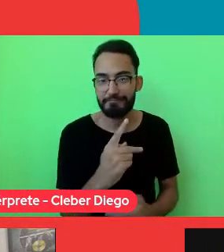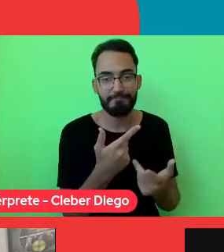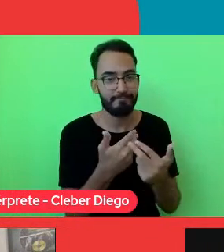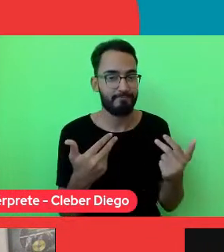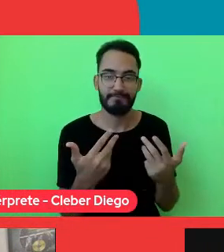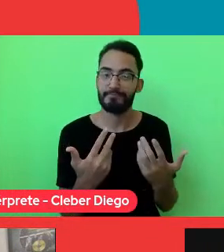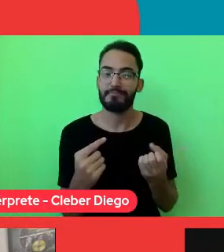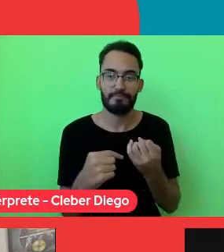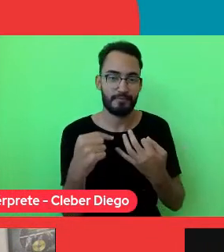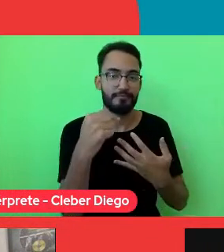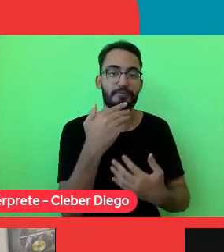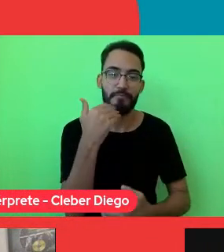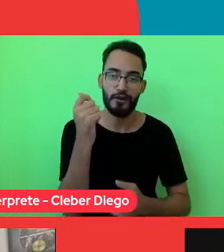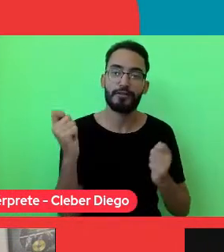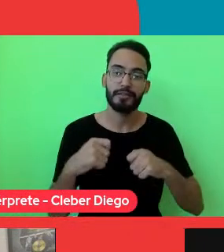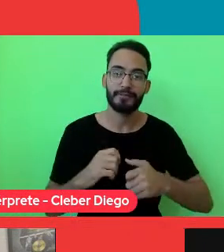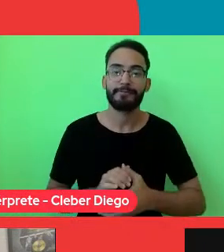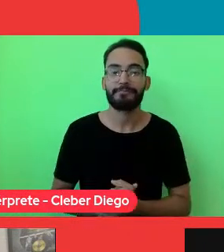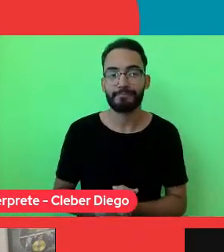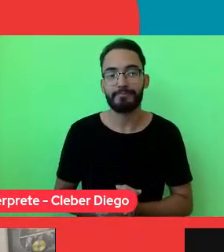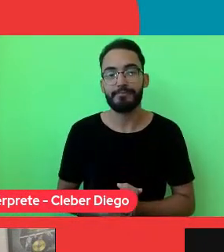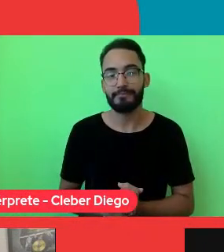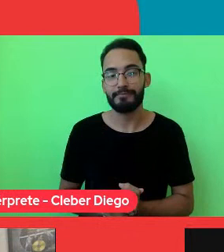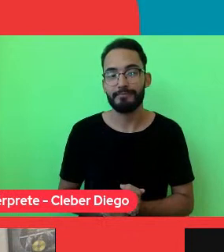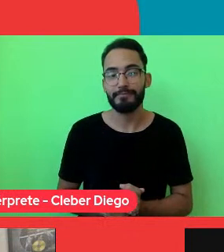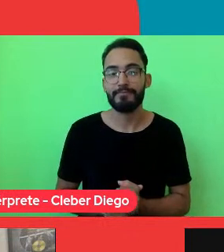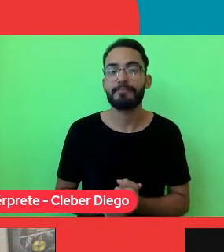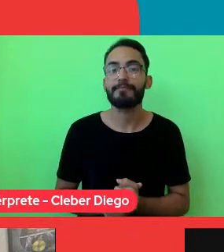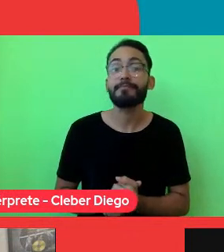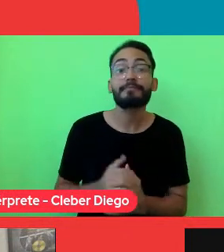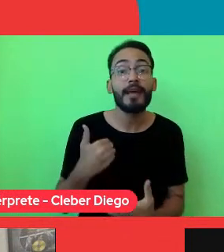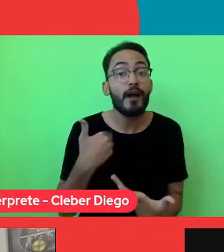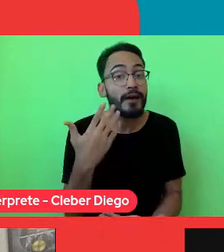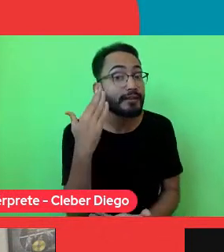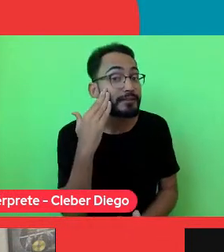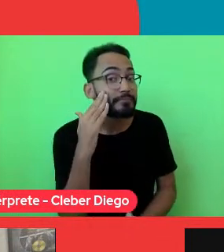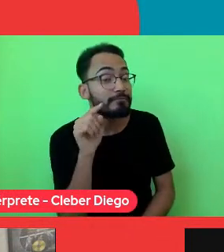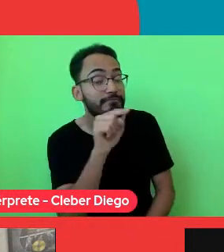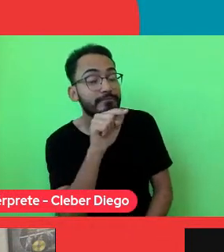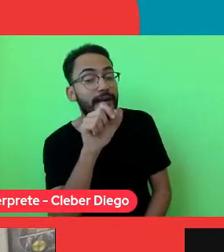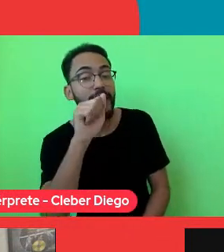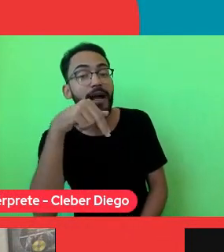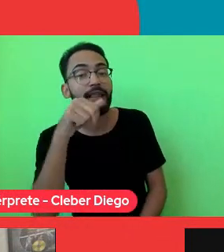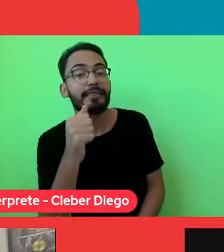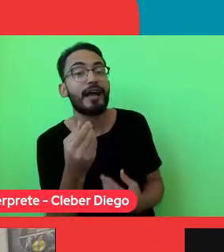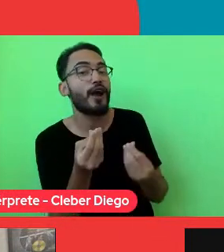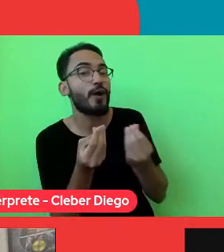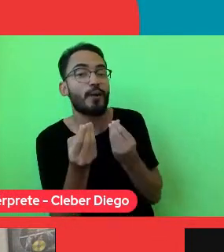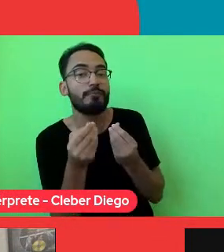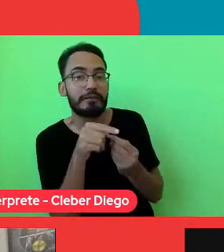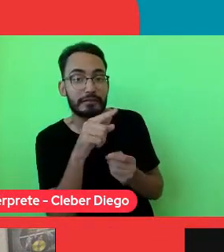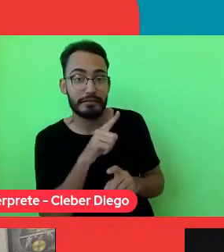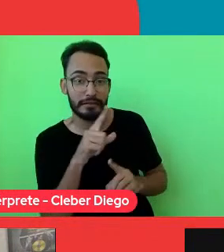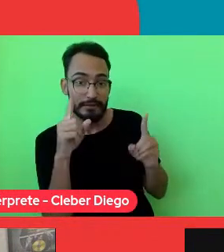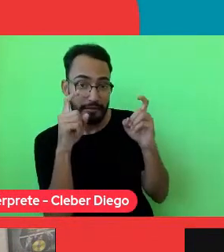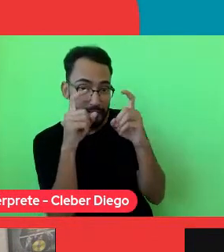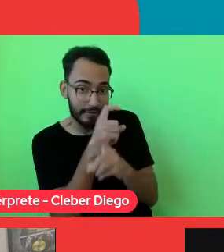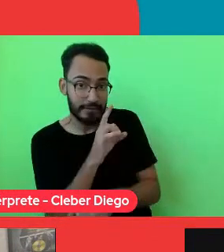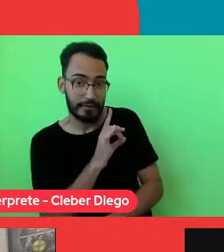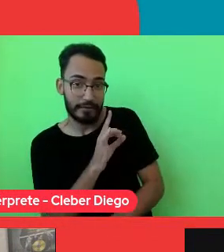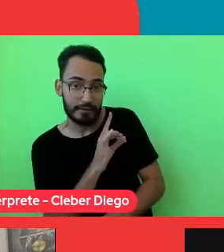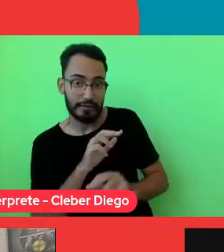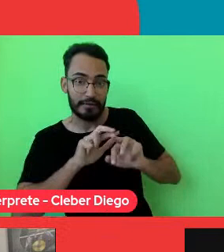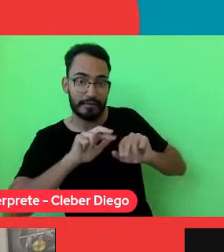tudo. Legal. E você, Ana, queria saber de você, quais foram aí os fantasmas que passaram pela sua